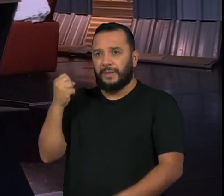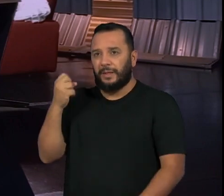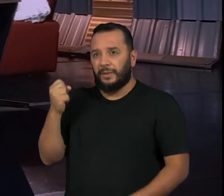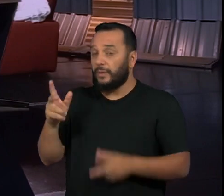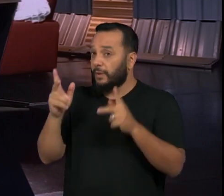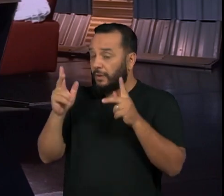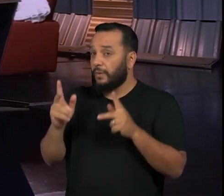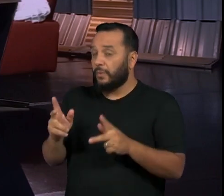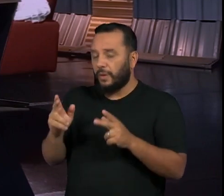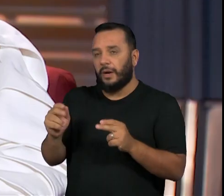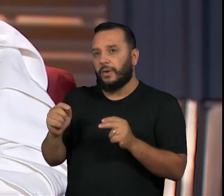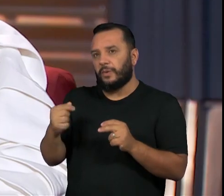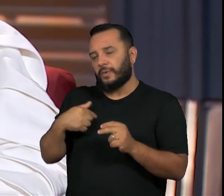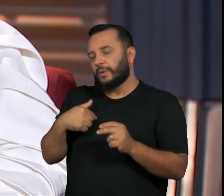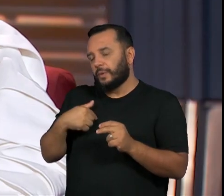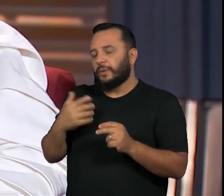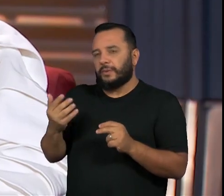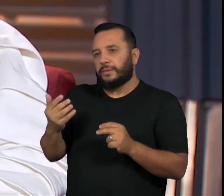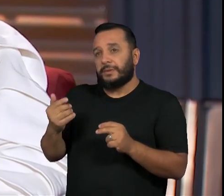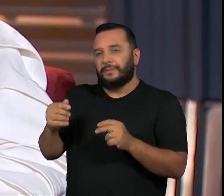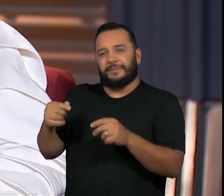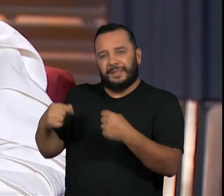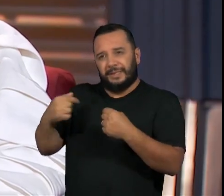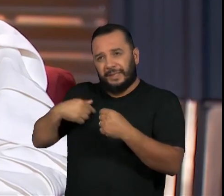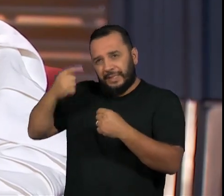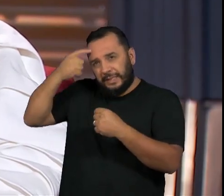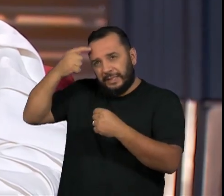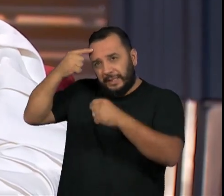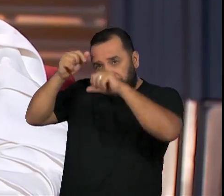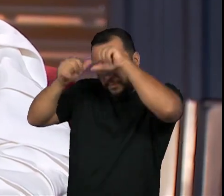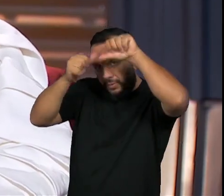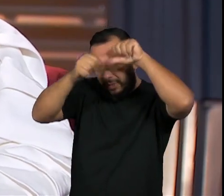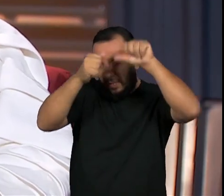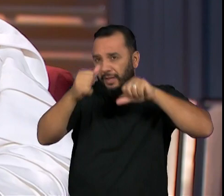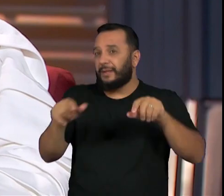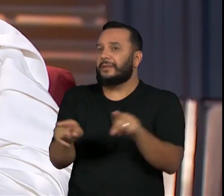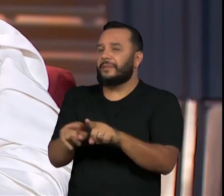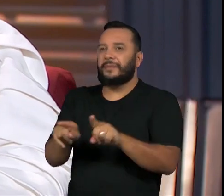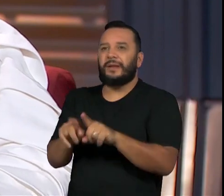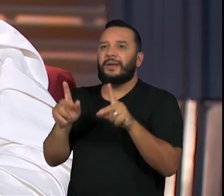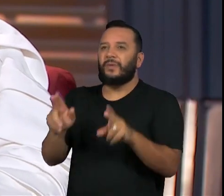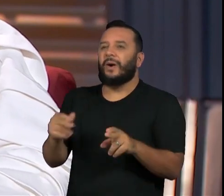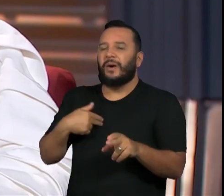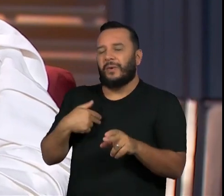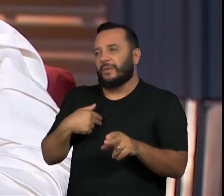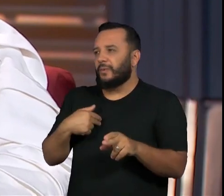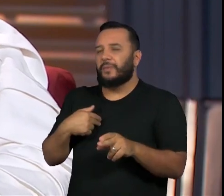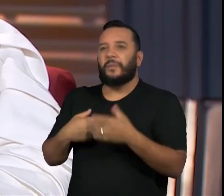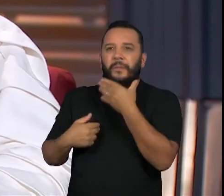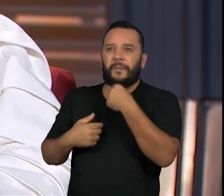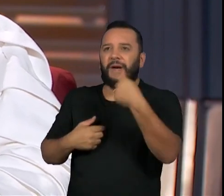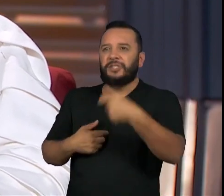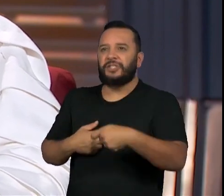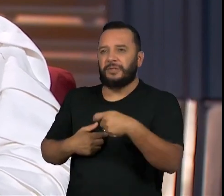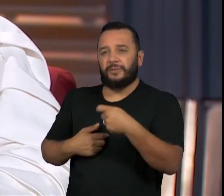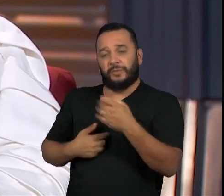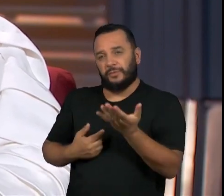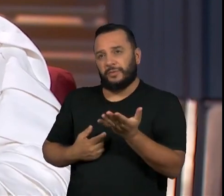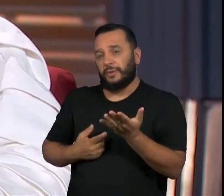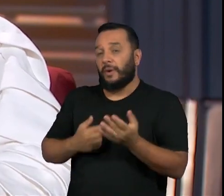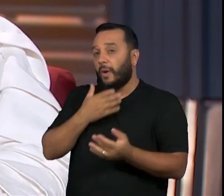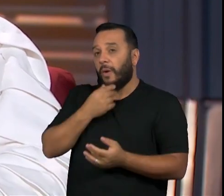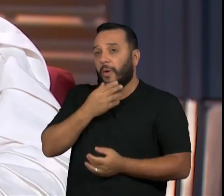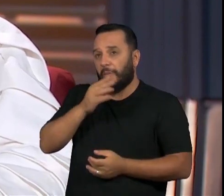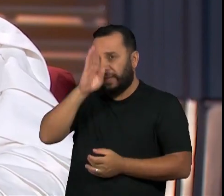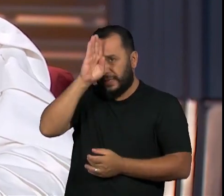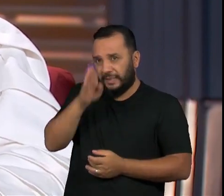a desconstrução do machismo precisa ser um debate dentre as pessoas que se entendem como homens, cisgênero, e que inevitavelmente